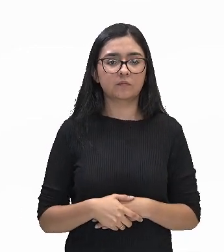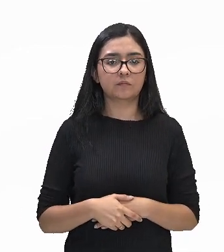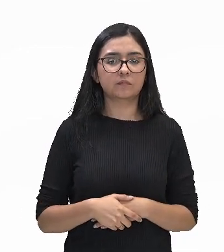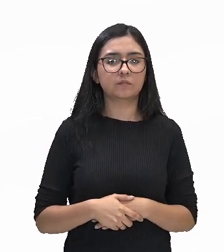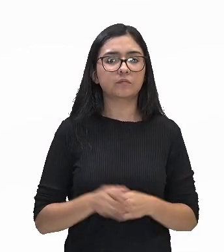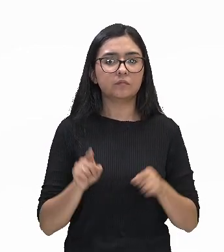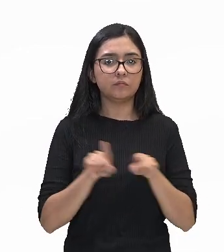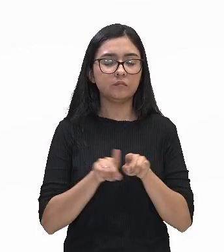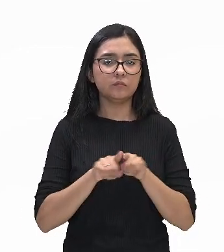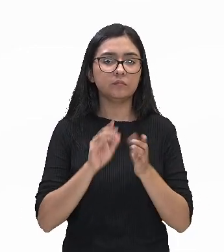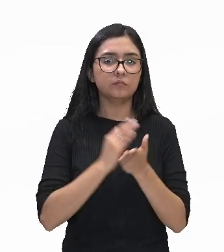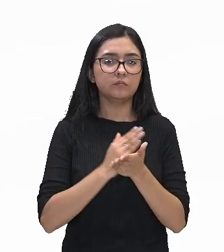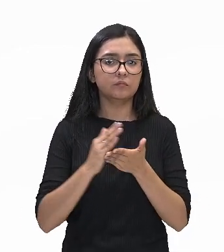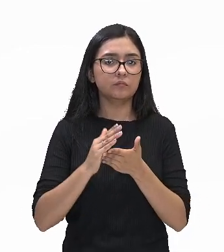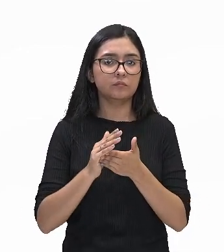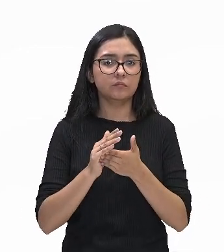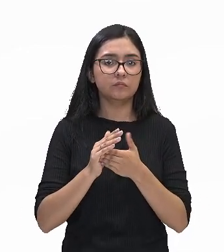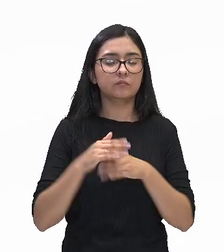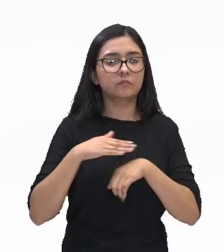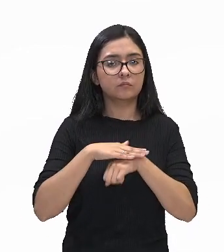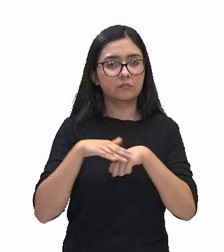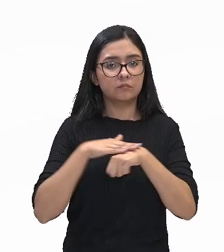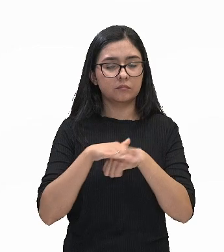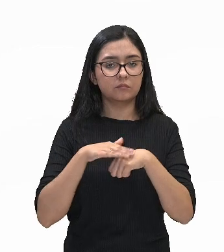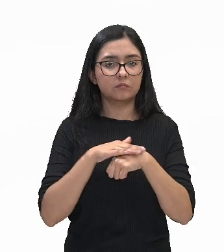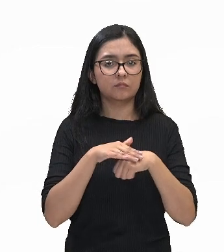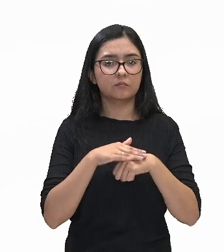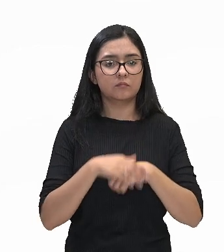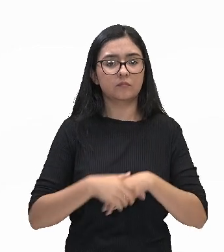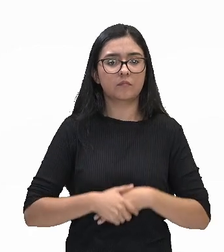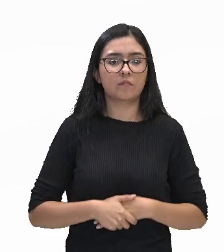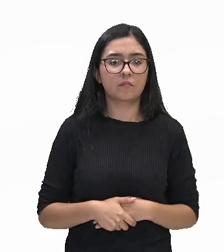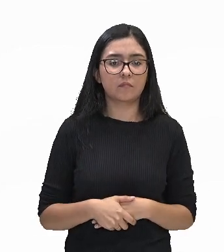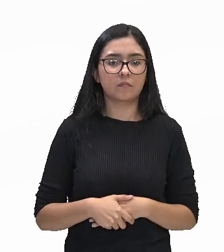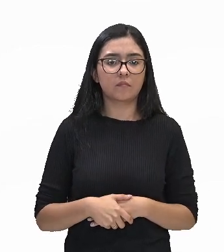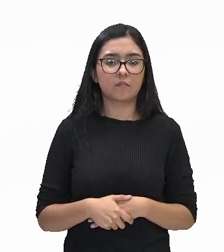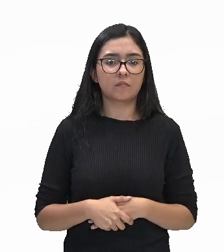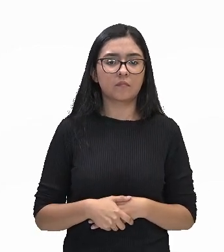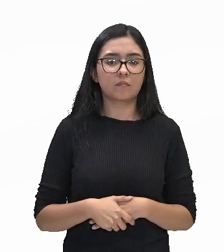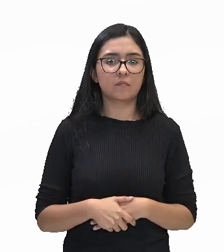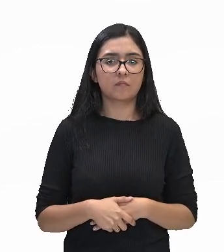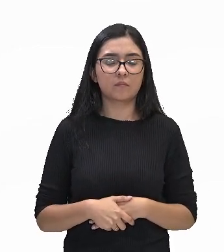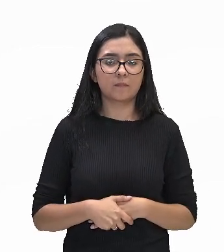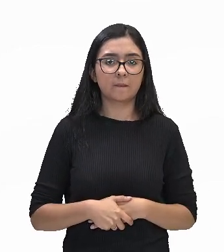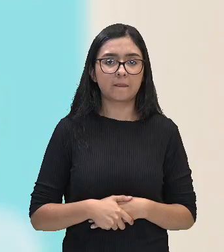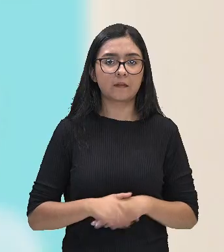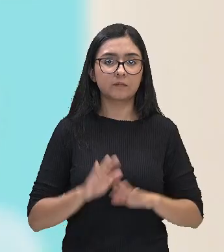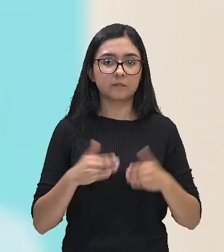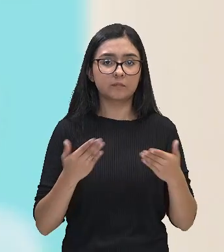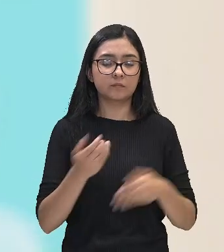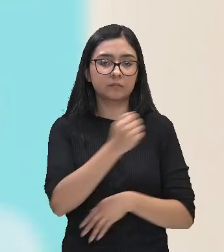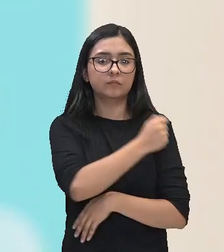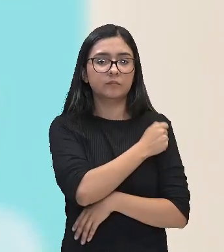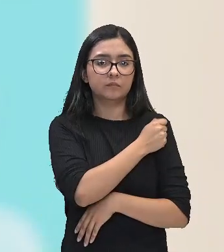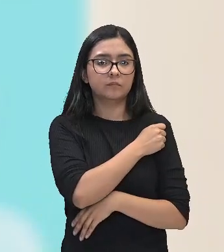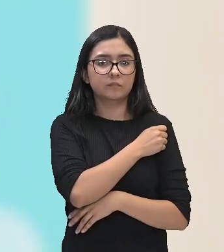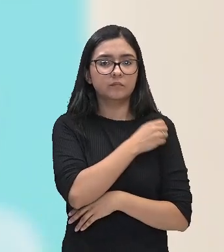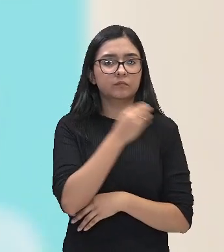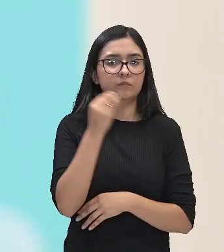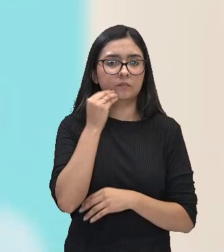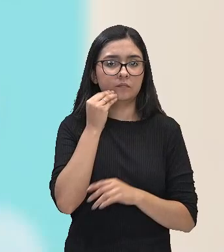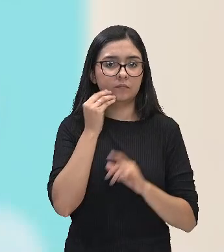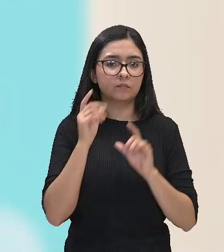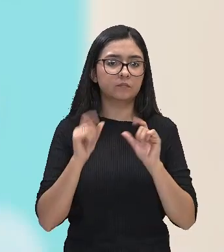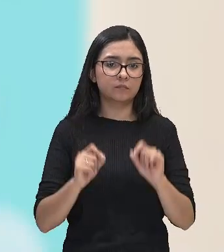induzir a iniciar uma conversa. Então, minha gente, nós vimos agora, né,